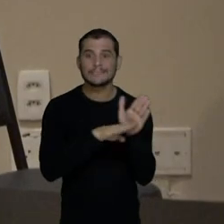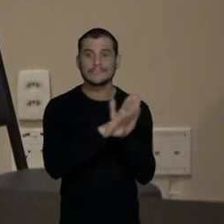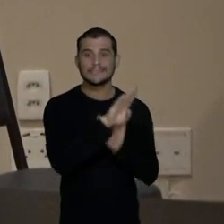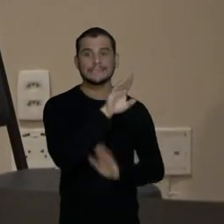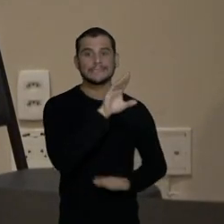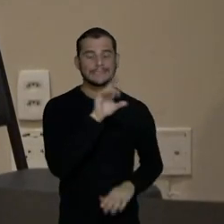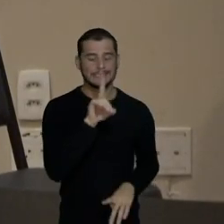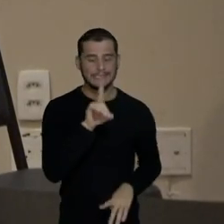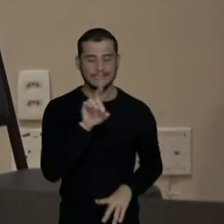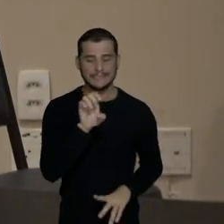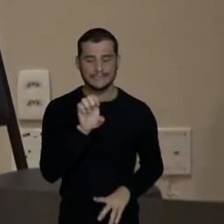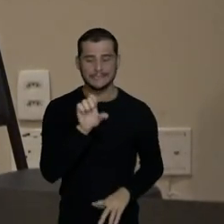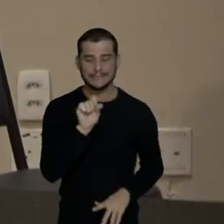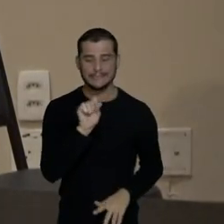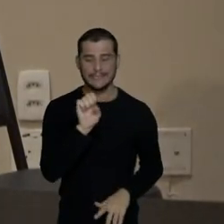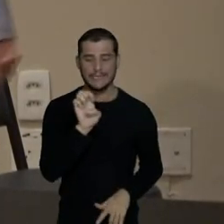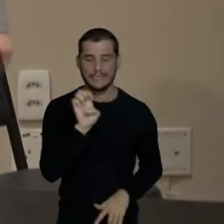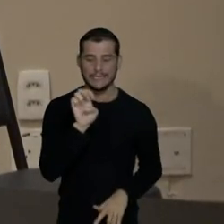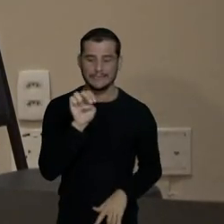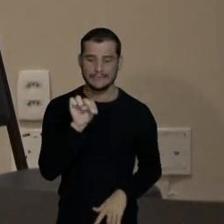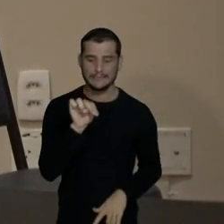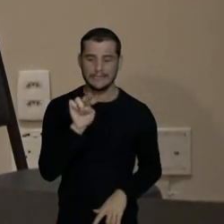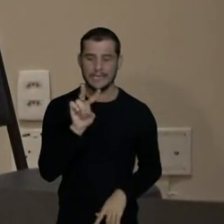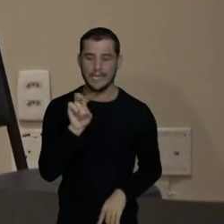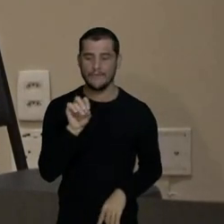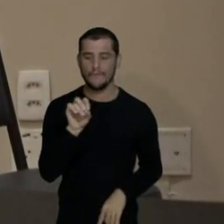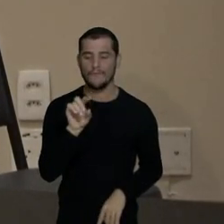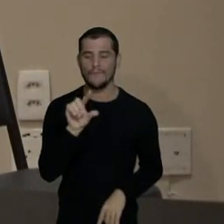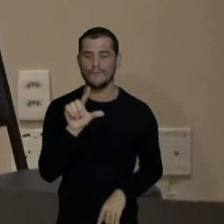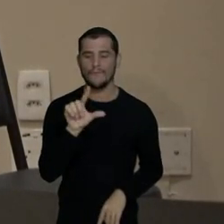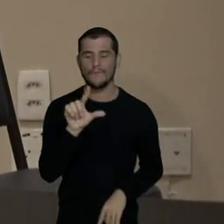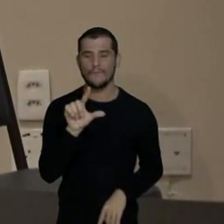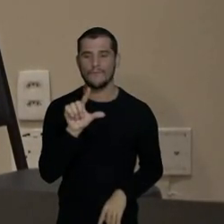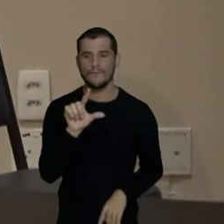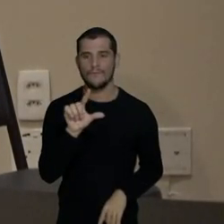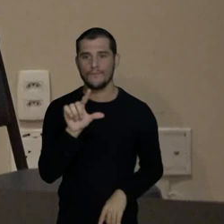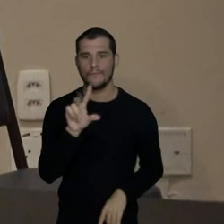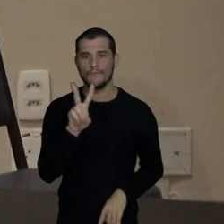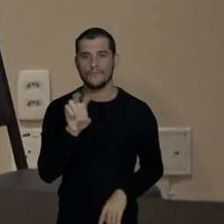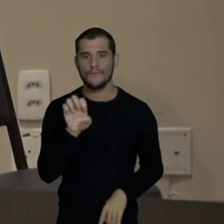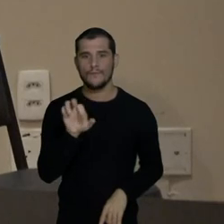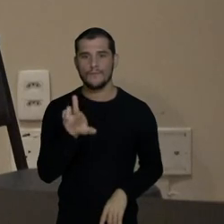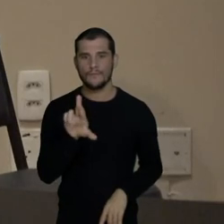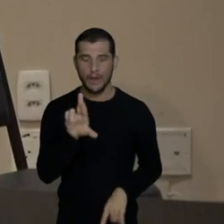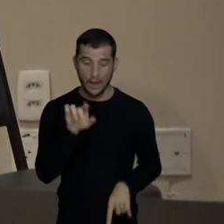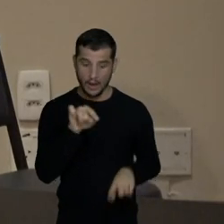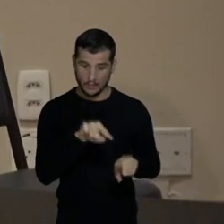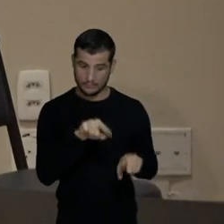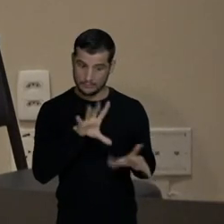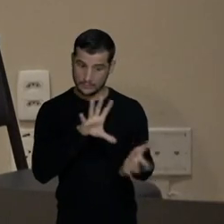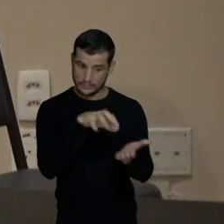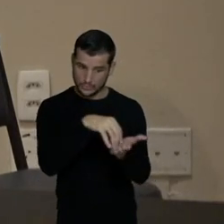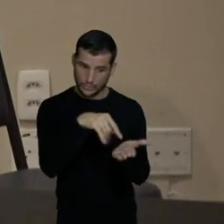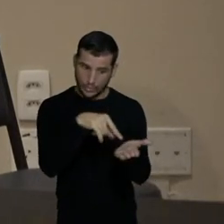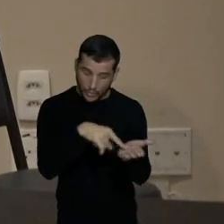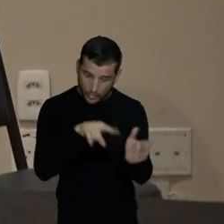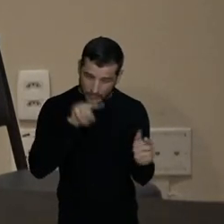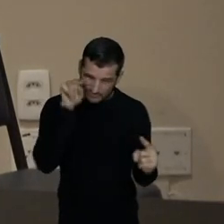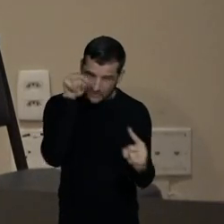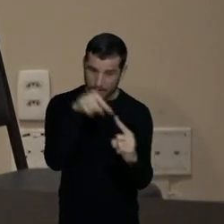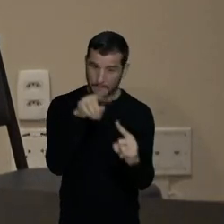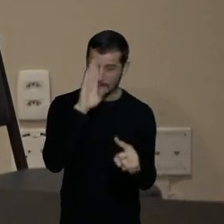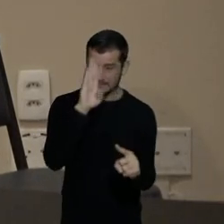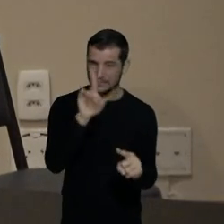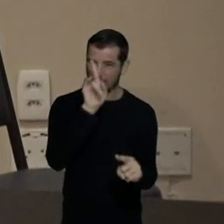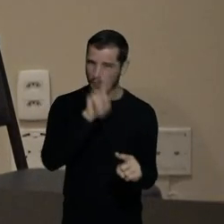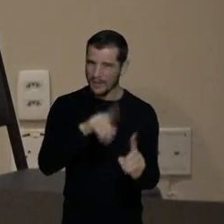nossa intenção no núcleo não é laudar certo não é laudar nós queremos